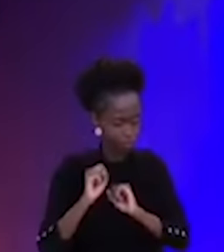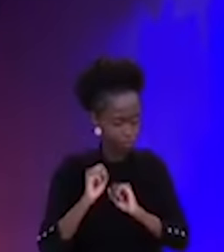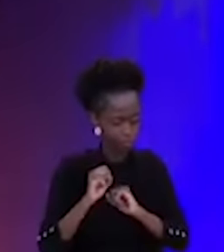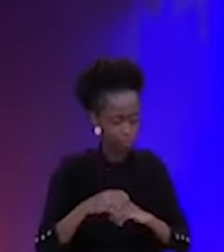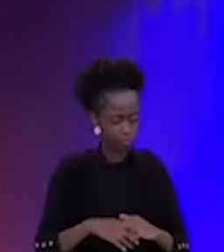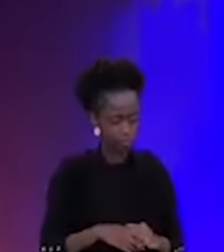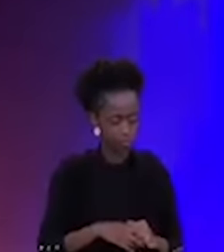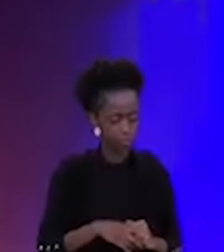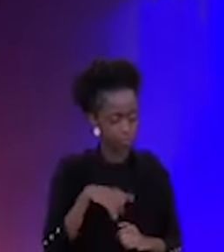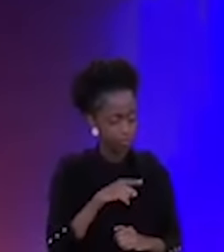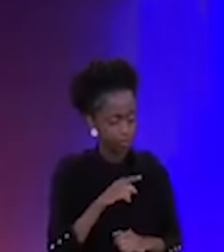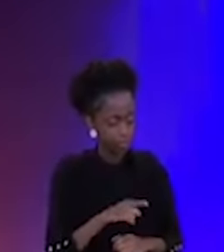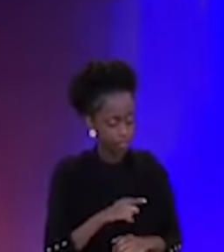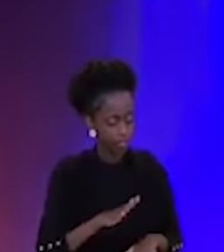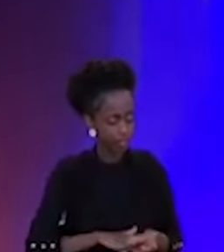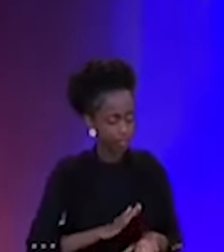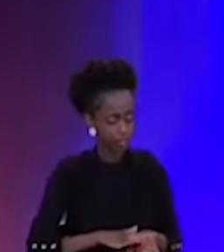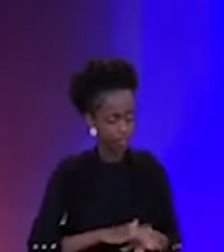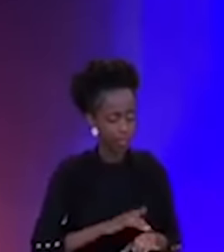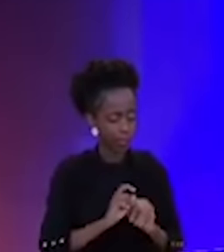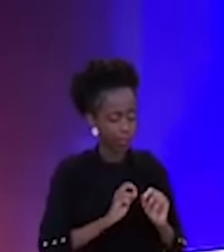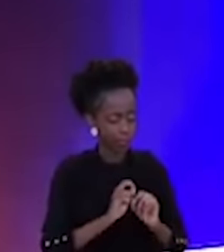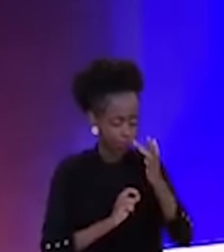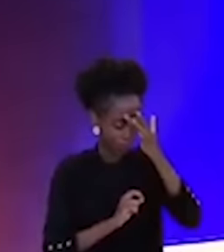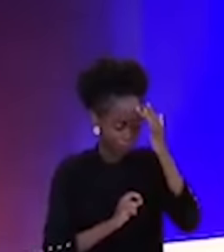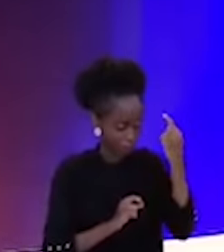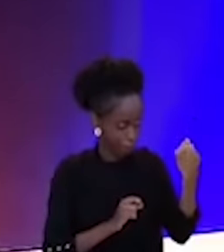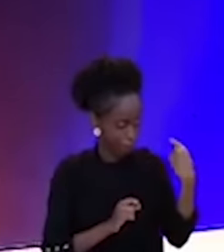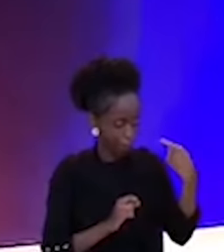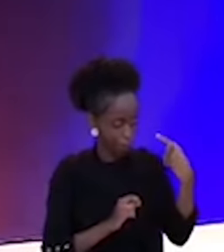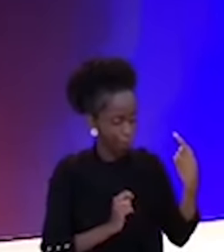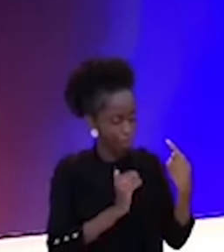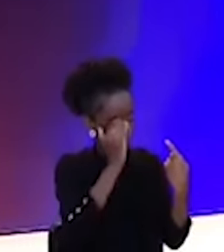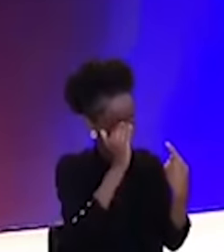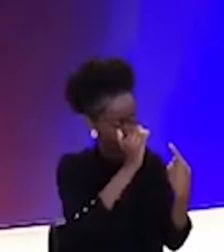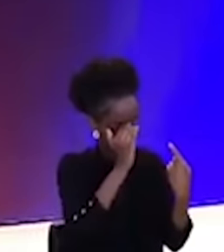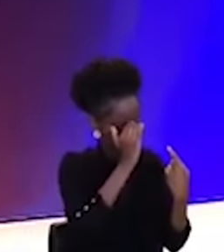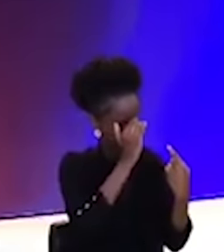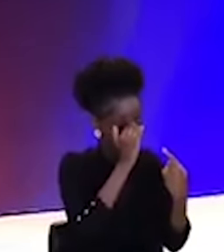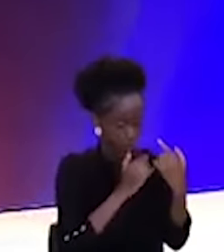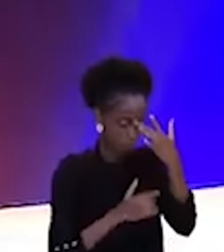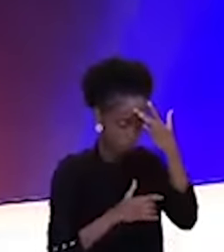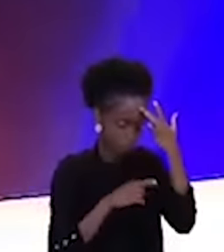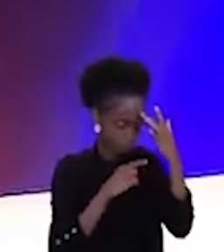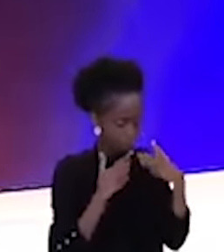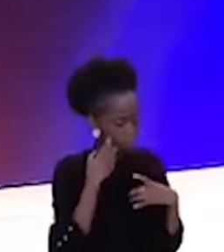Você que vivia fazendo a vontade dos outros, você vivia preocupado em agradar os outros,